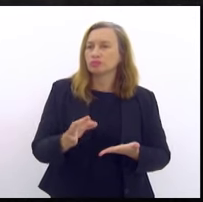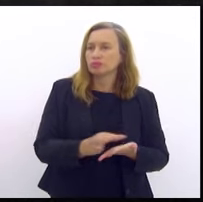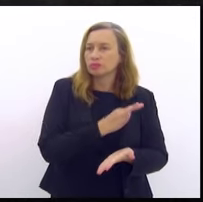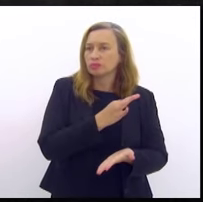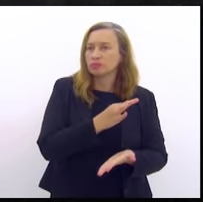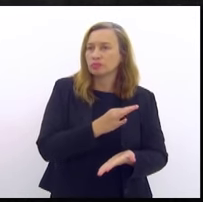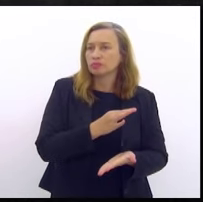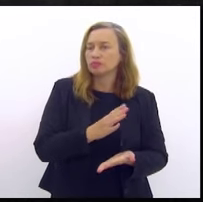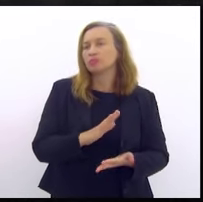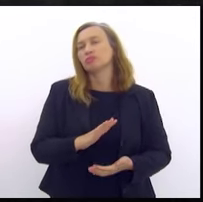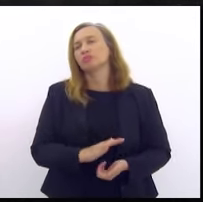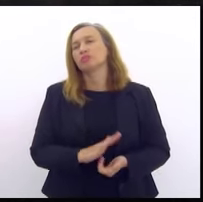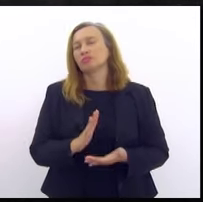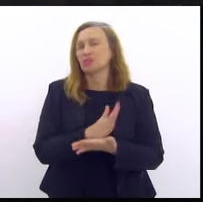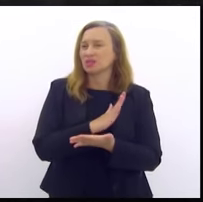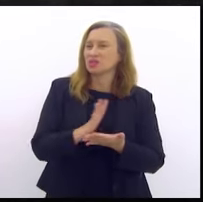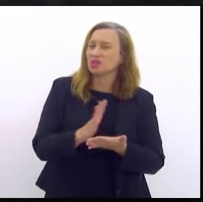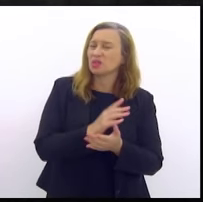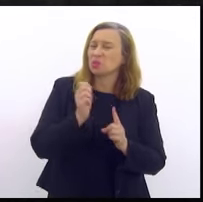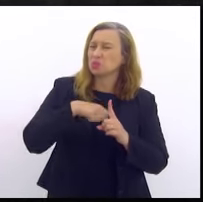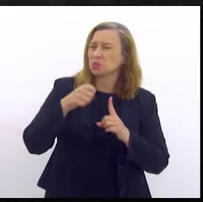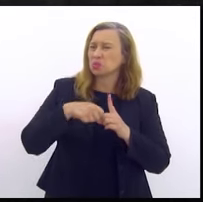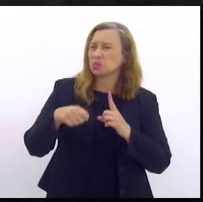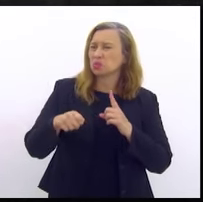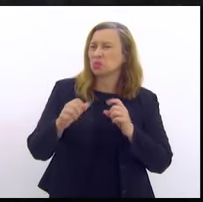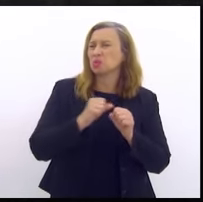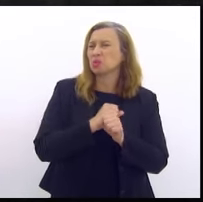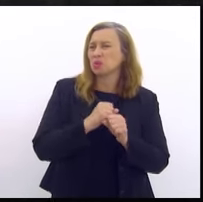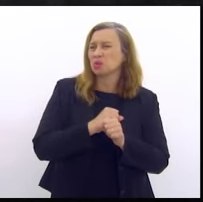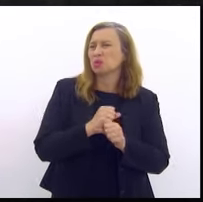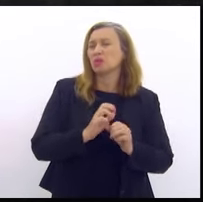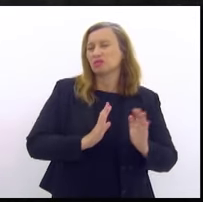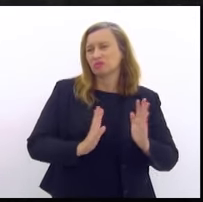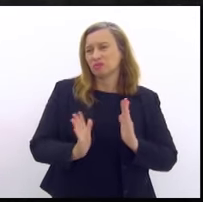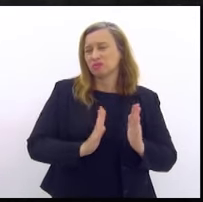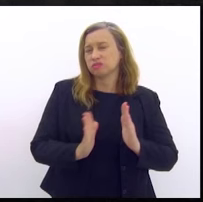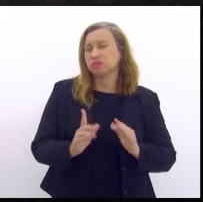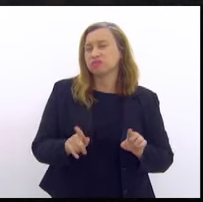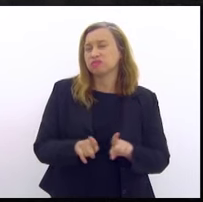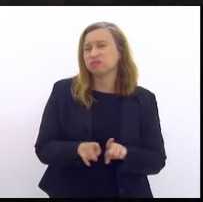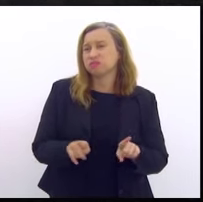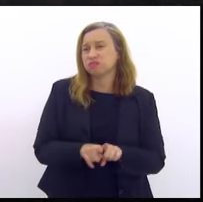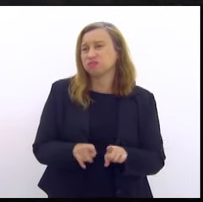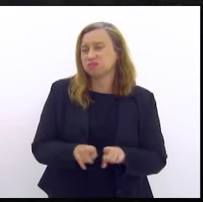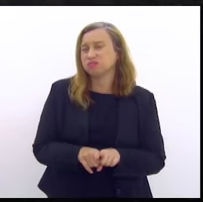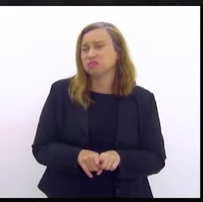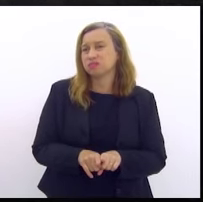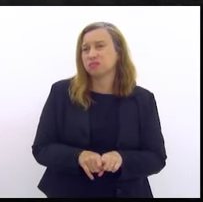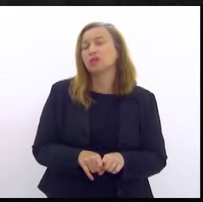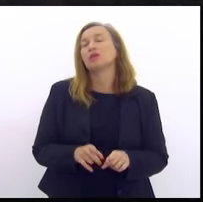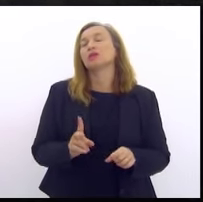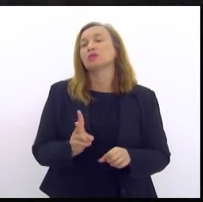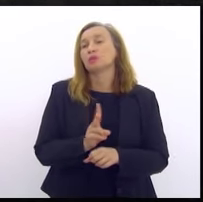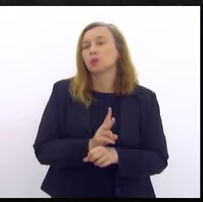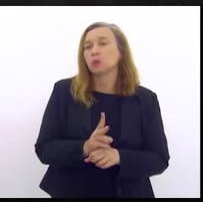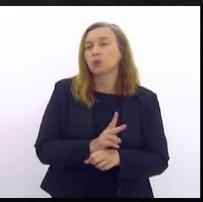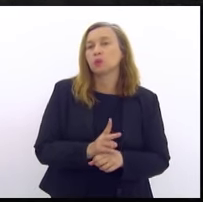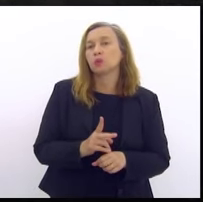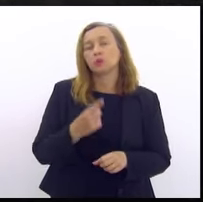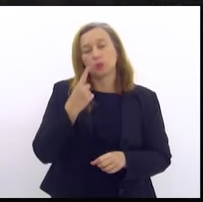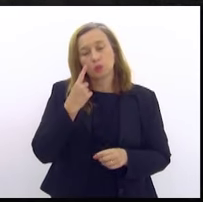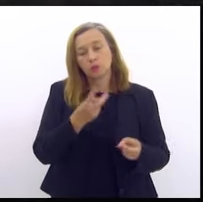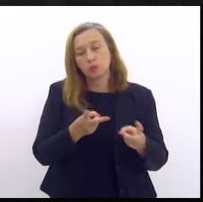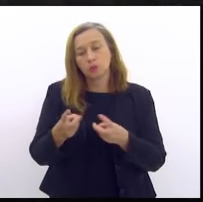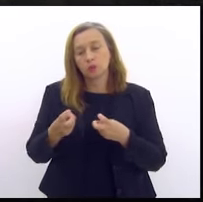de muito tempo na sua burocracia e também na busca, né? Uma das coisas que nós fomos